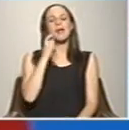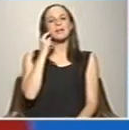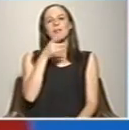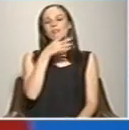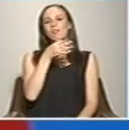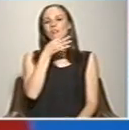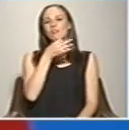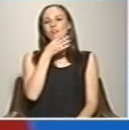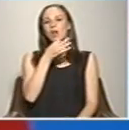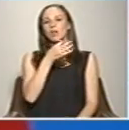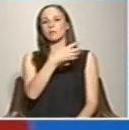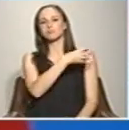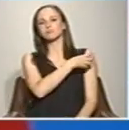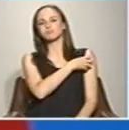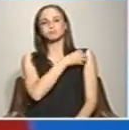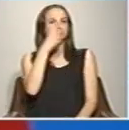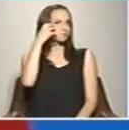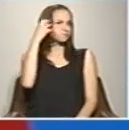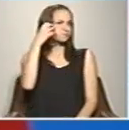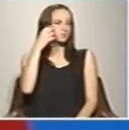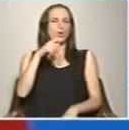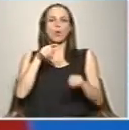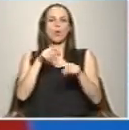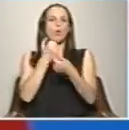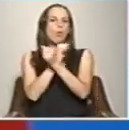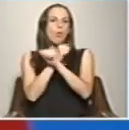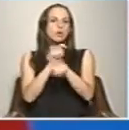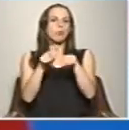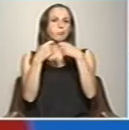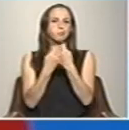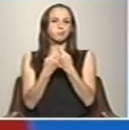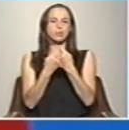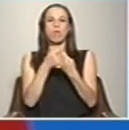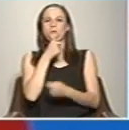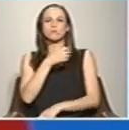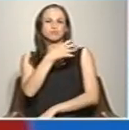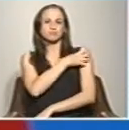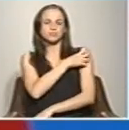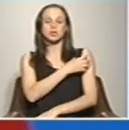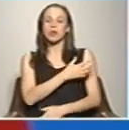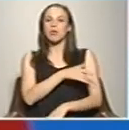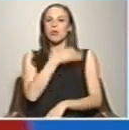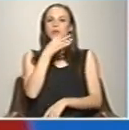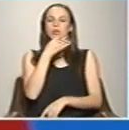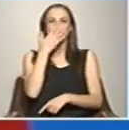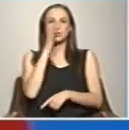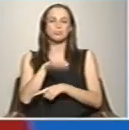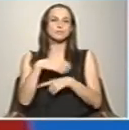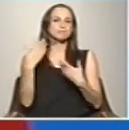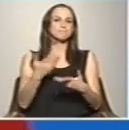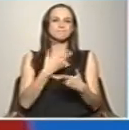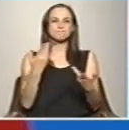fala de sinais evidentes como um hematoma, uma fratura, uma pisadura, etc., podemos aqui falar de outro tipo de sinais,